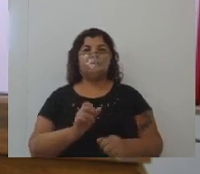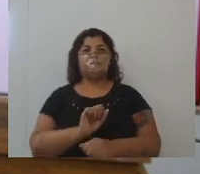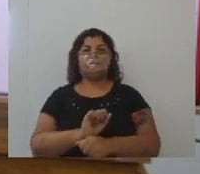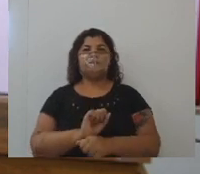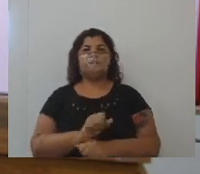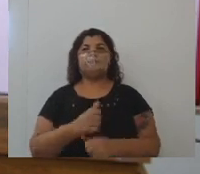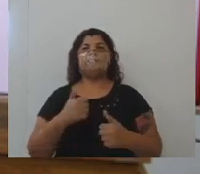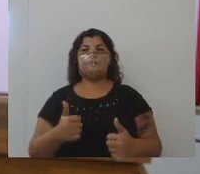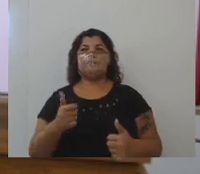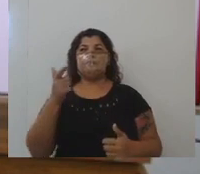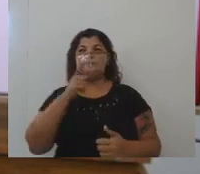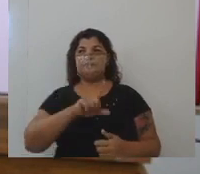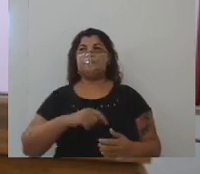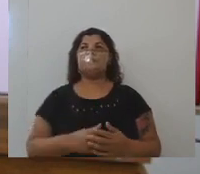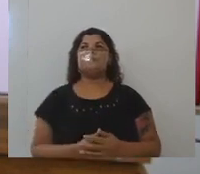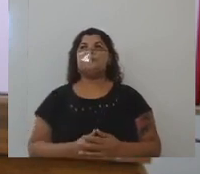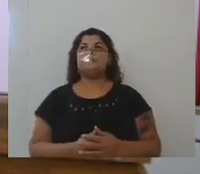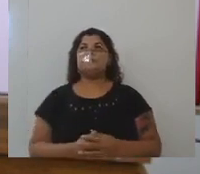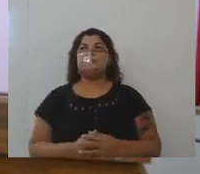Opa, passei.